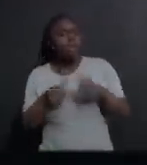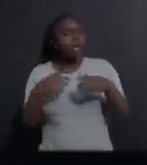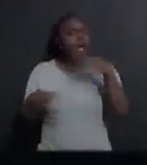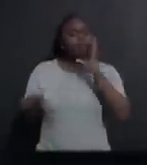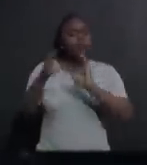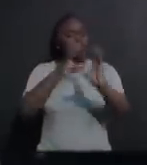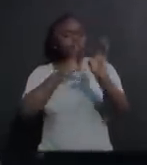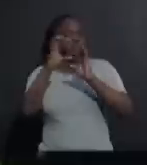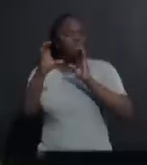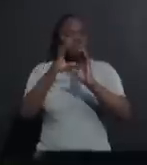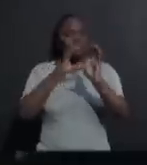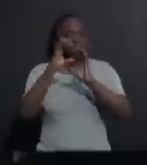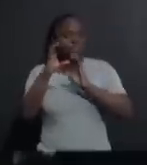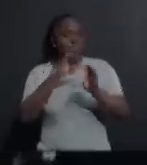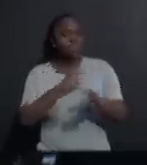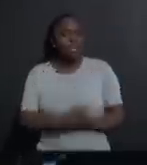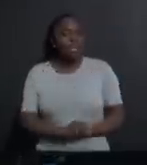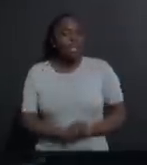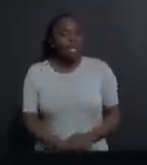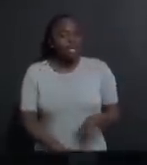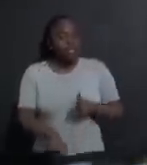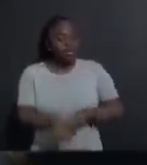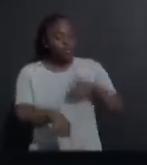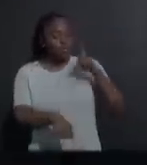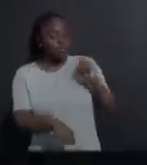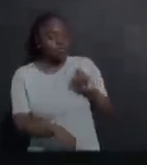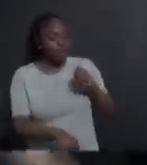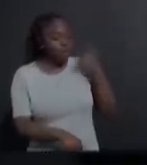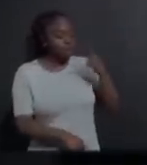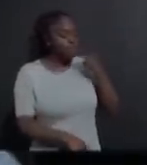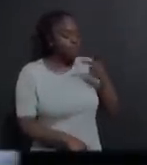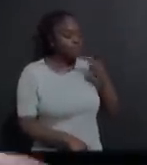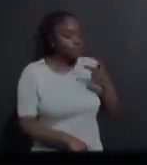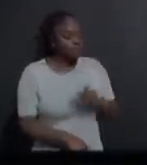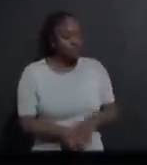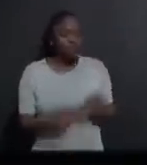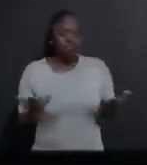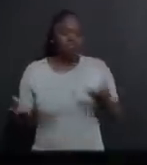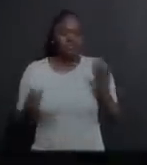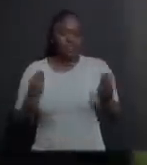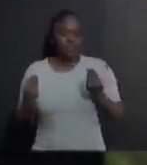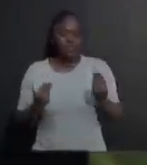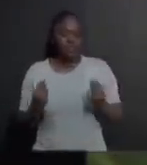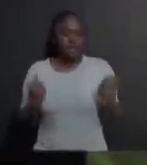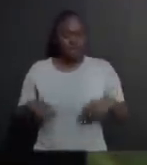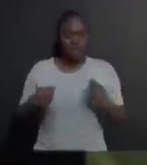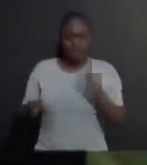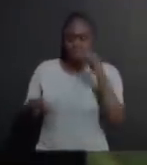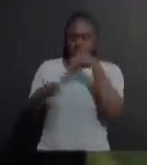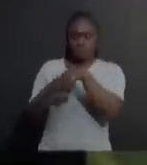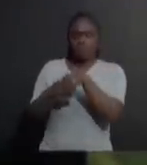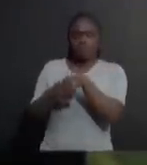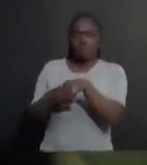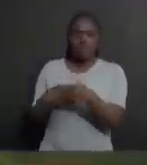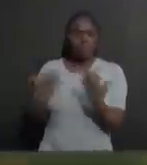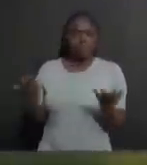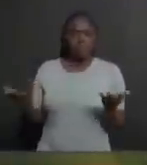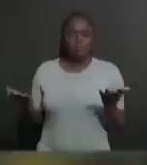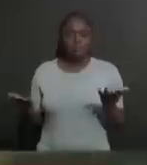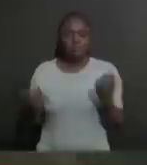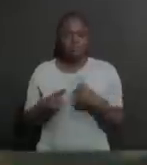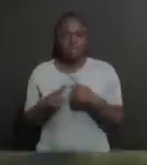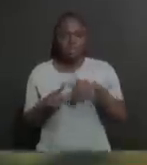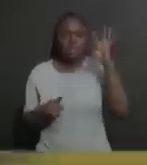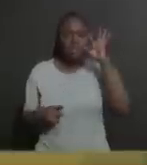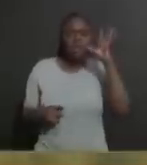hora que eu vou ouvir a voz dele, ele fala amém, Senhor, beijo. Aí Deus fala, não, mas eu tinha que votar porque achei